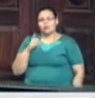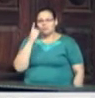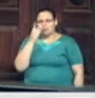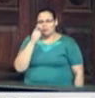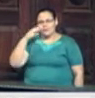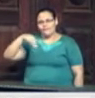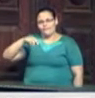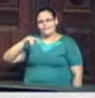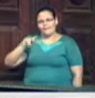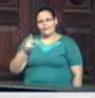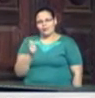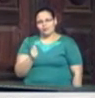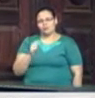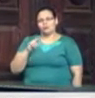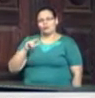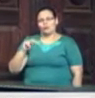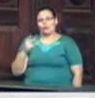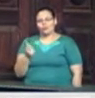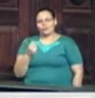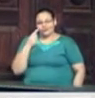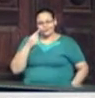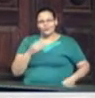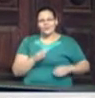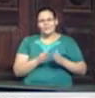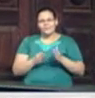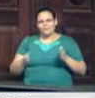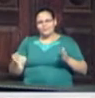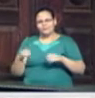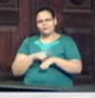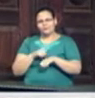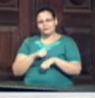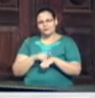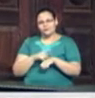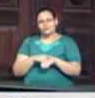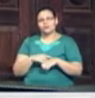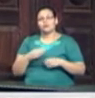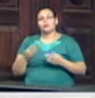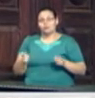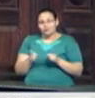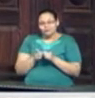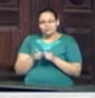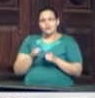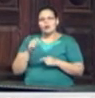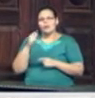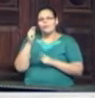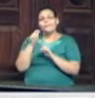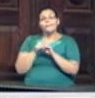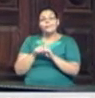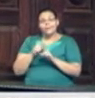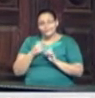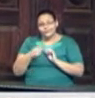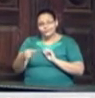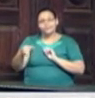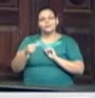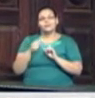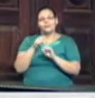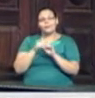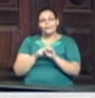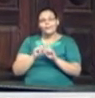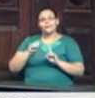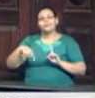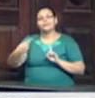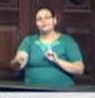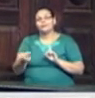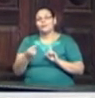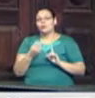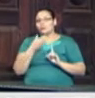que resolver e pensar, claro, no longo prazo, no médio prazo desse Estado. Mas e o mês que vem, deputada Marta Rocha? E o mês que